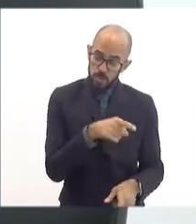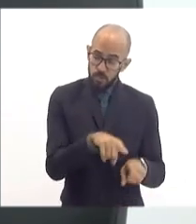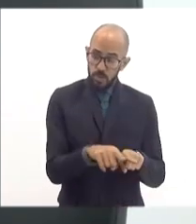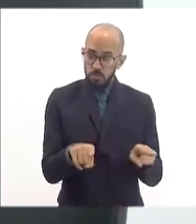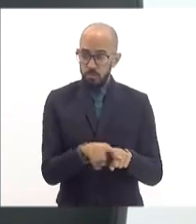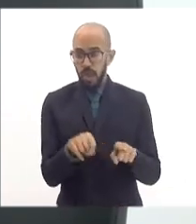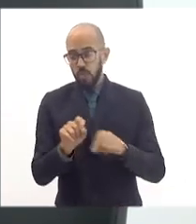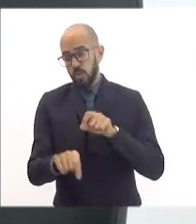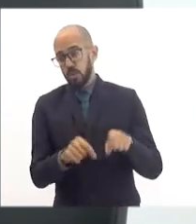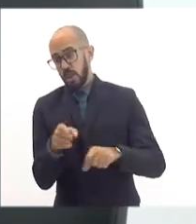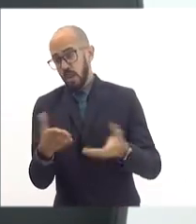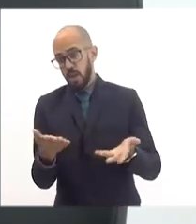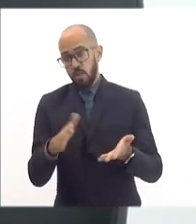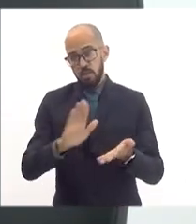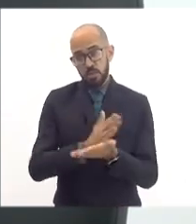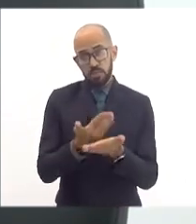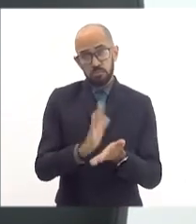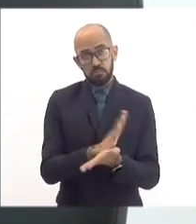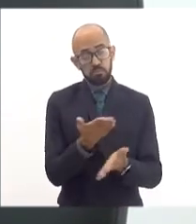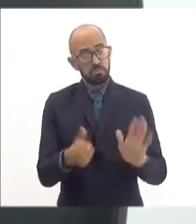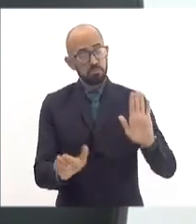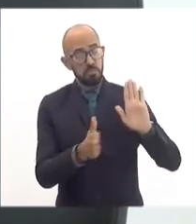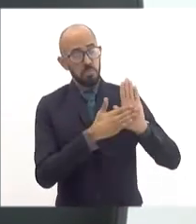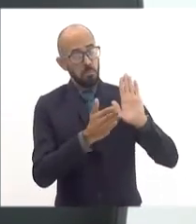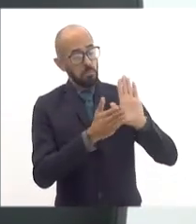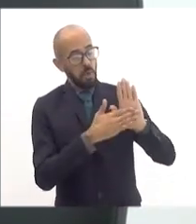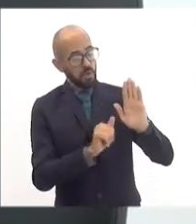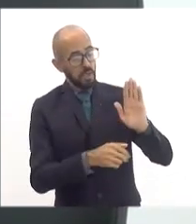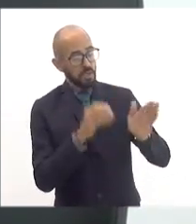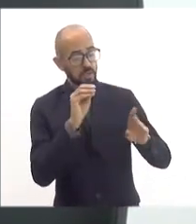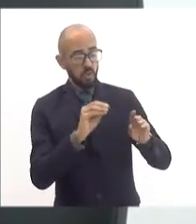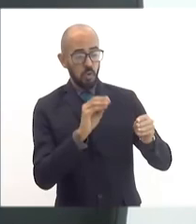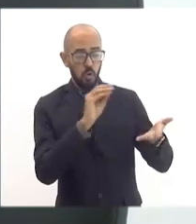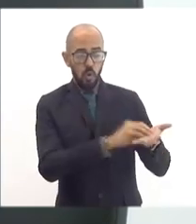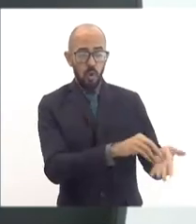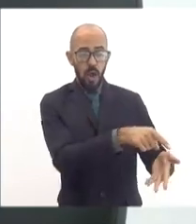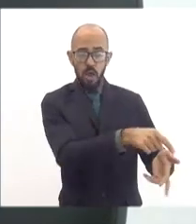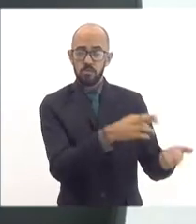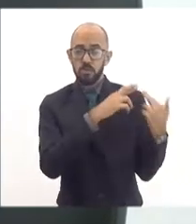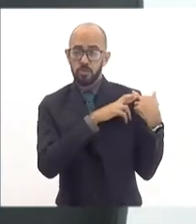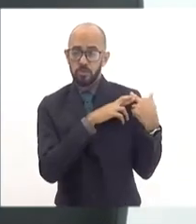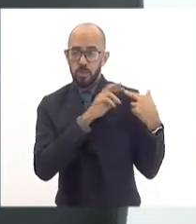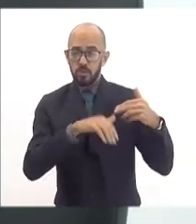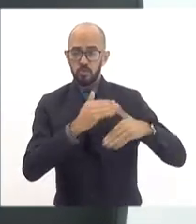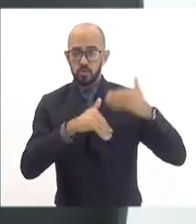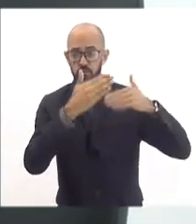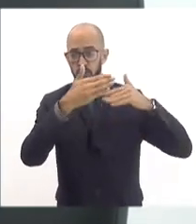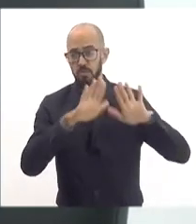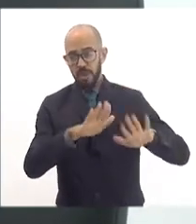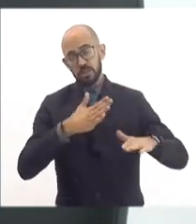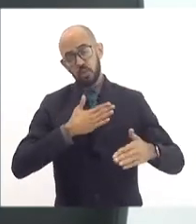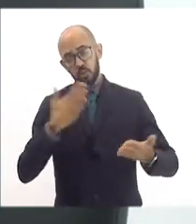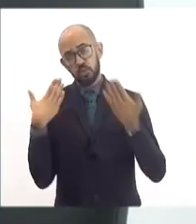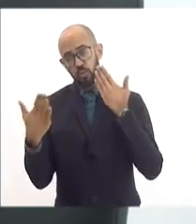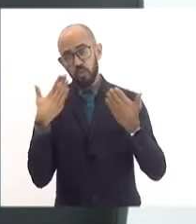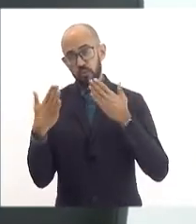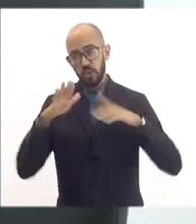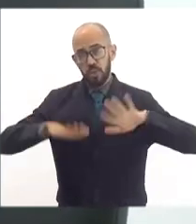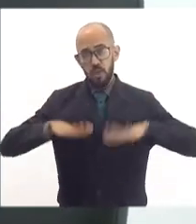enfim, acabou ficando a Secretaria de Desenvolvimento Econômico. Nada contra, mas, do meu ponto de vista, eu desconfio que